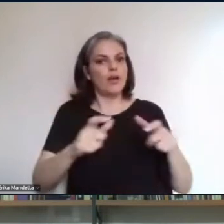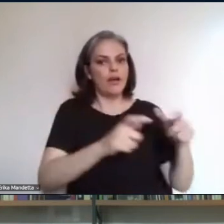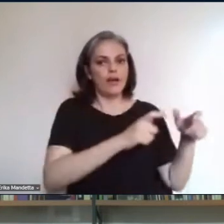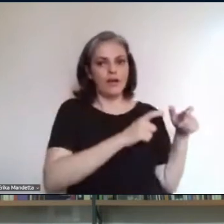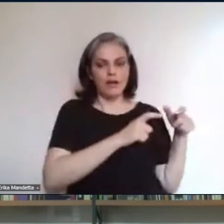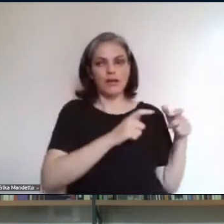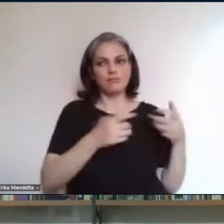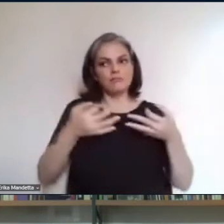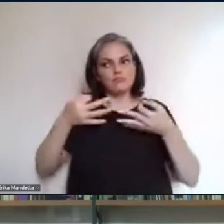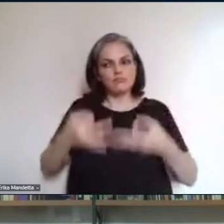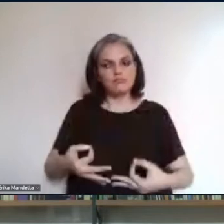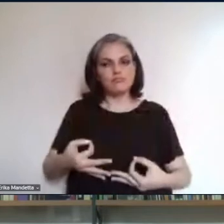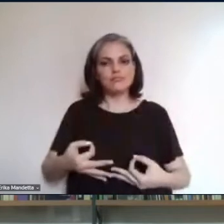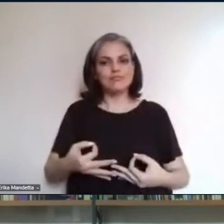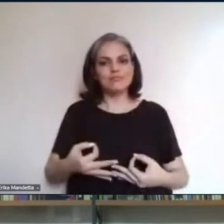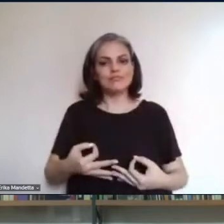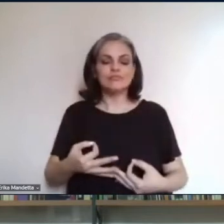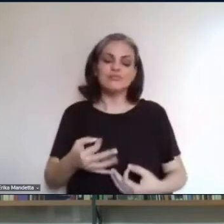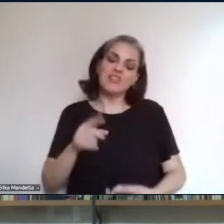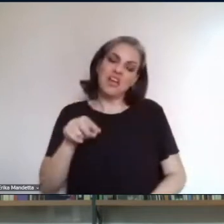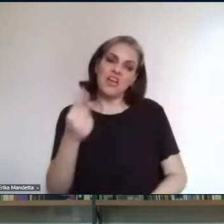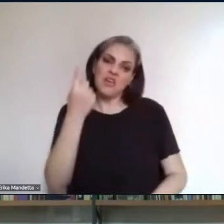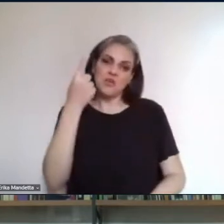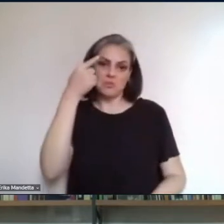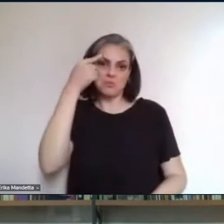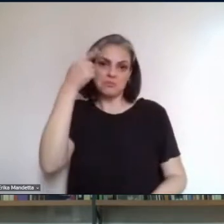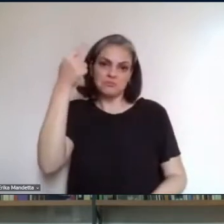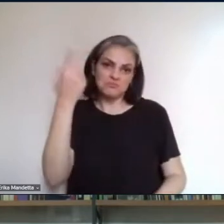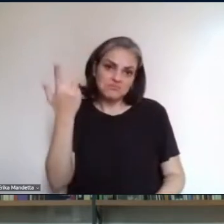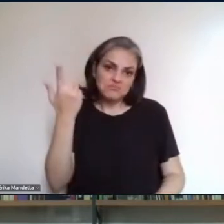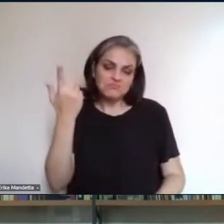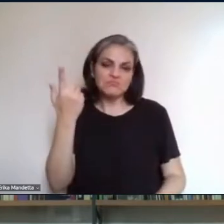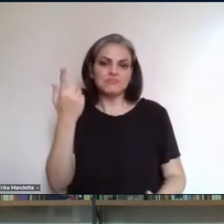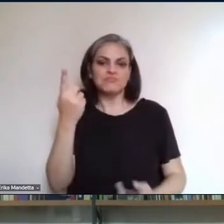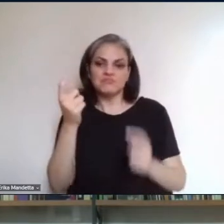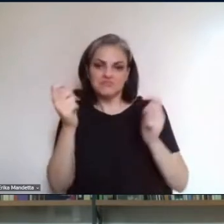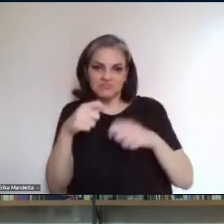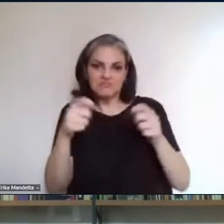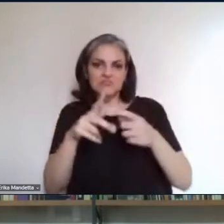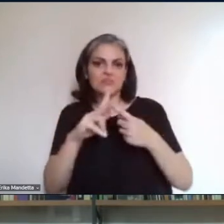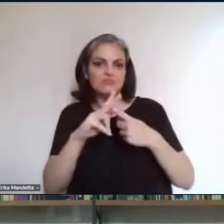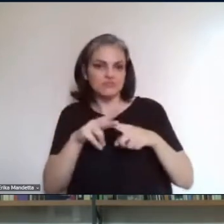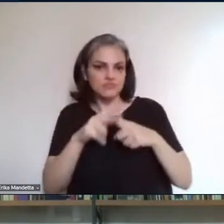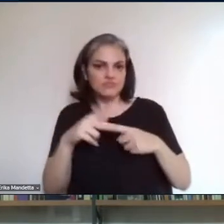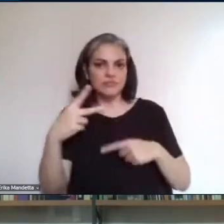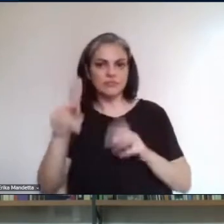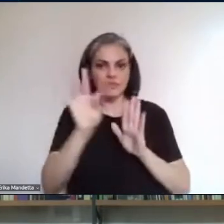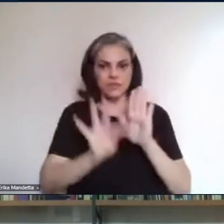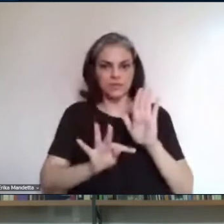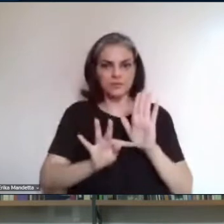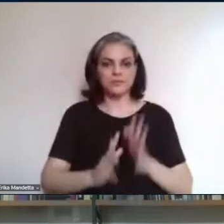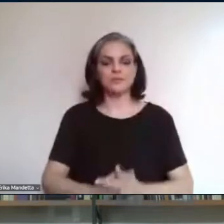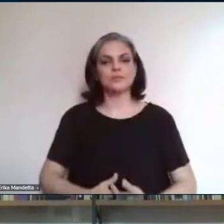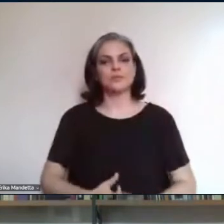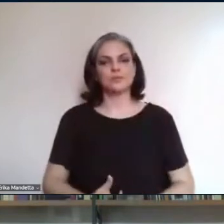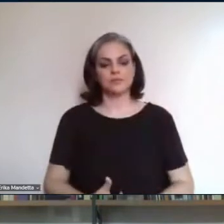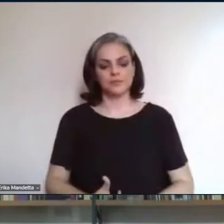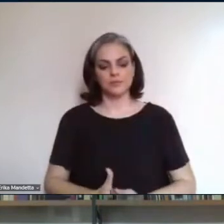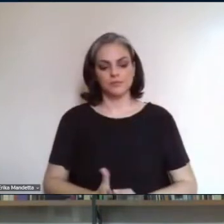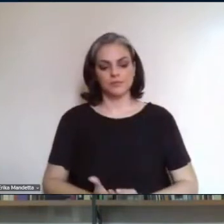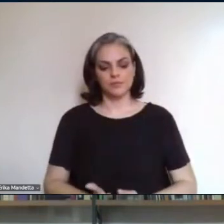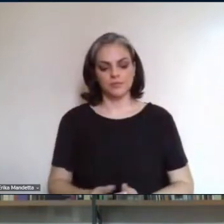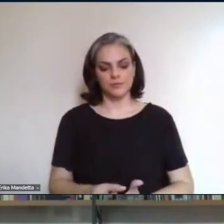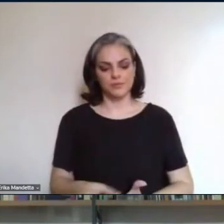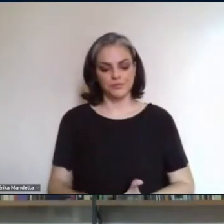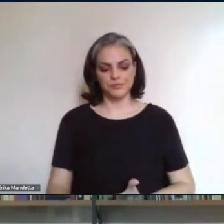adequada. Então, eu não sei, é um ponto para poder pensar no ajuste do texto, né? Sim. Um outro